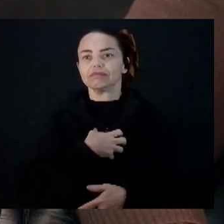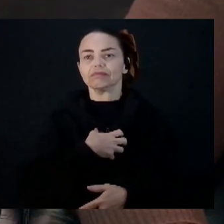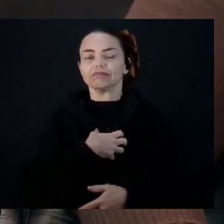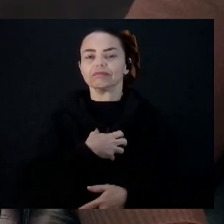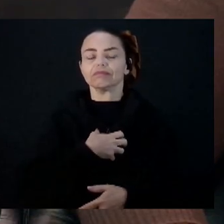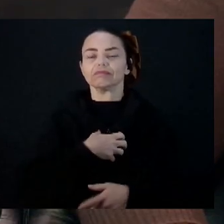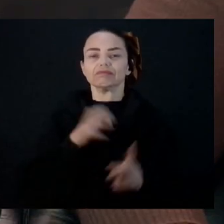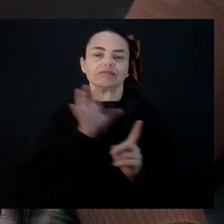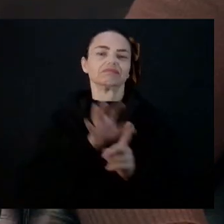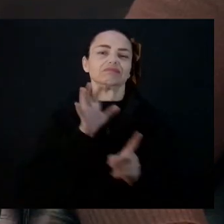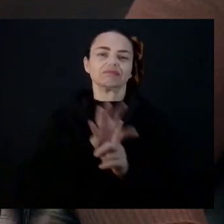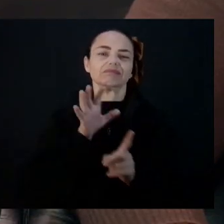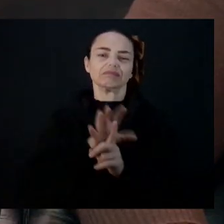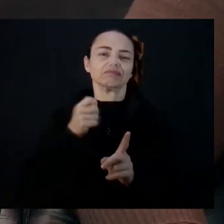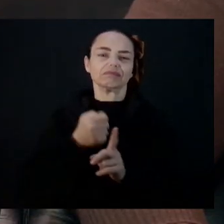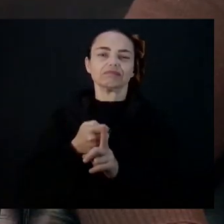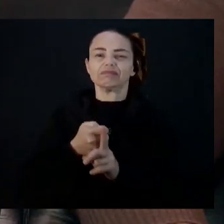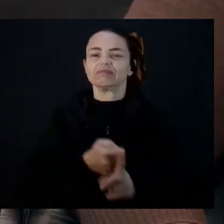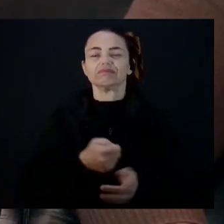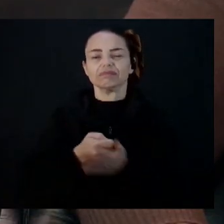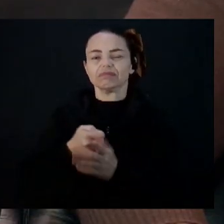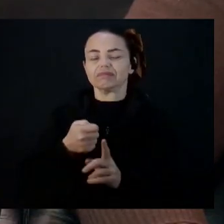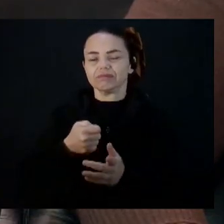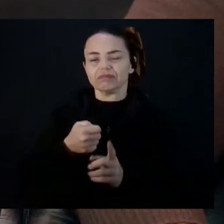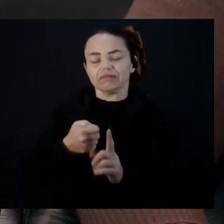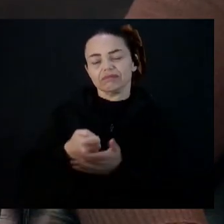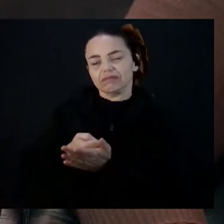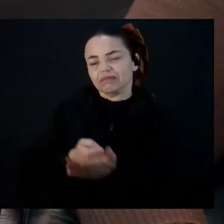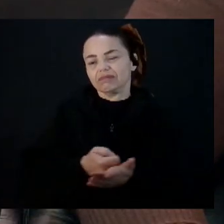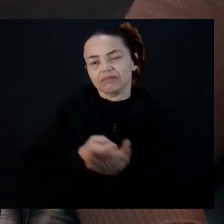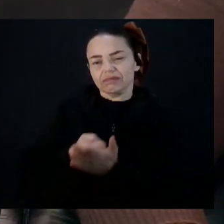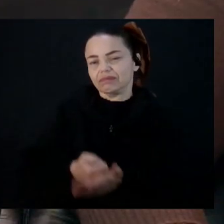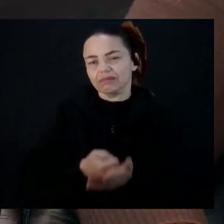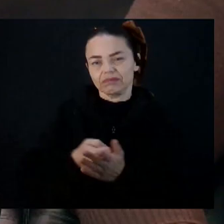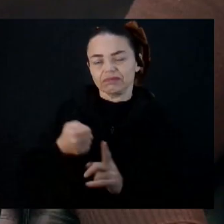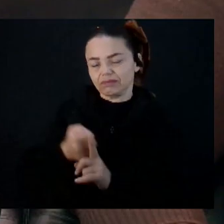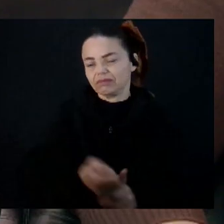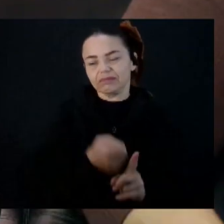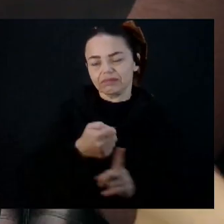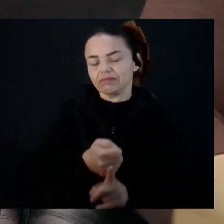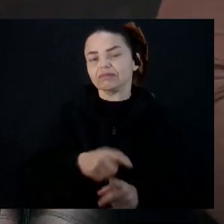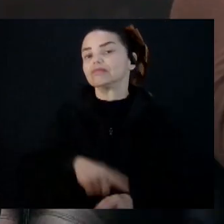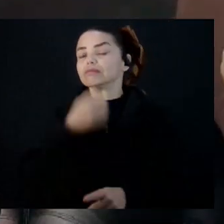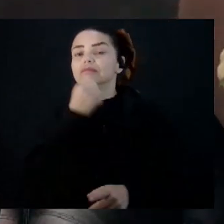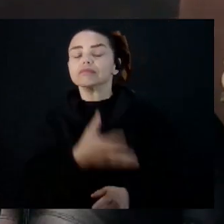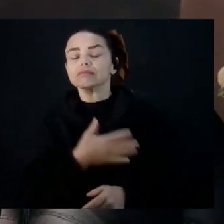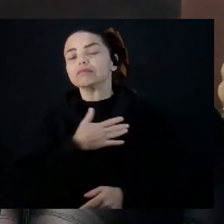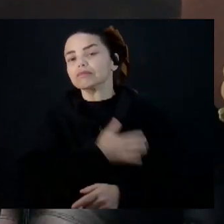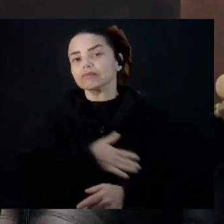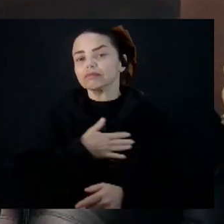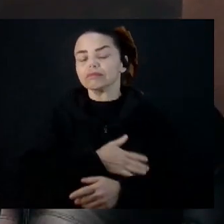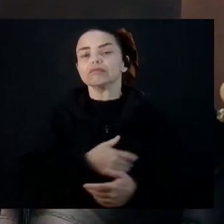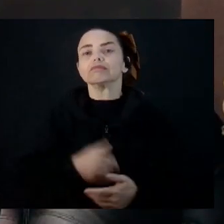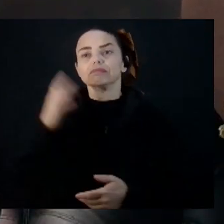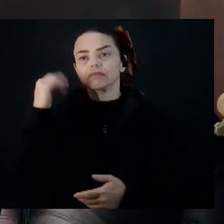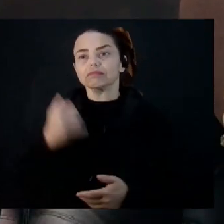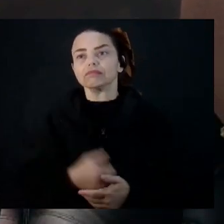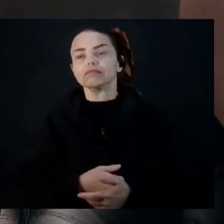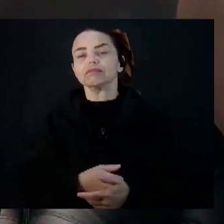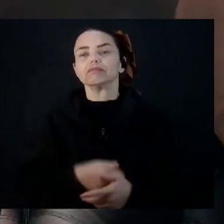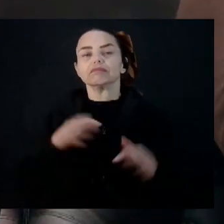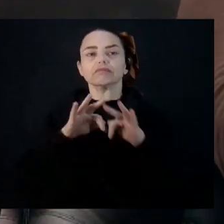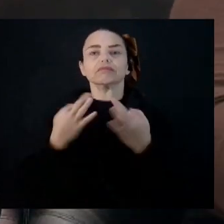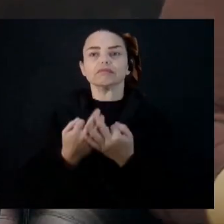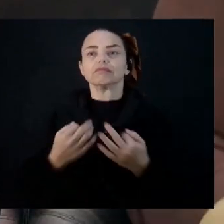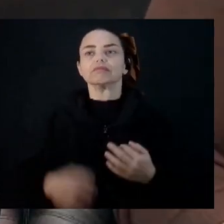não seja algo negativo para a vida dela. Então, se está tudo bem, ela está gostando da ideia de saber que outros familiares estudaram lá e